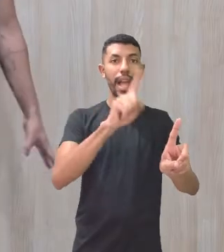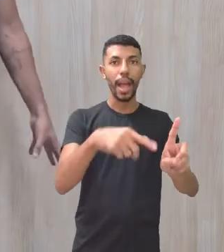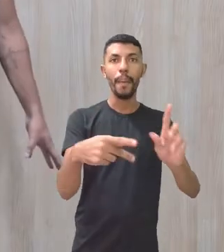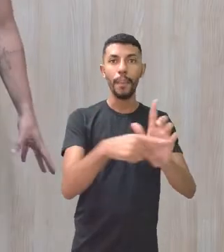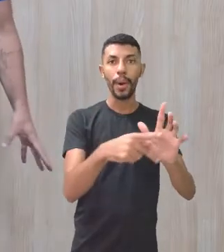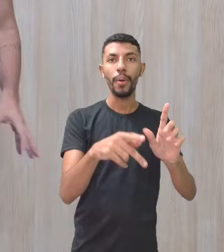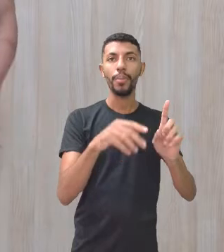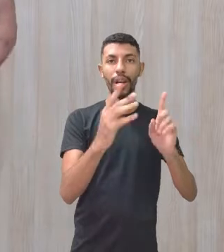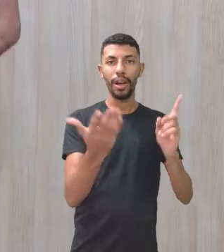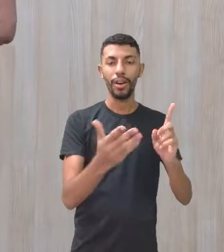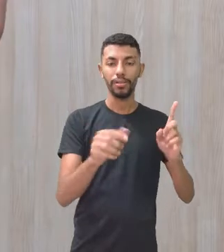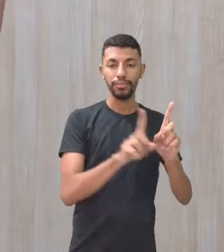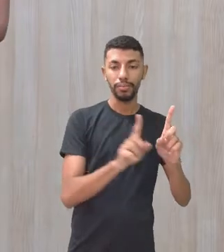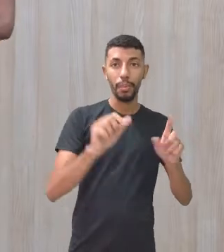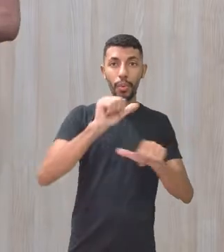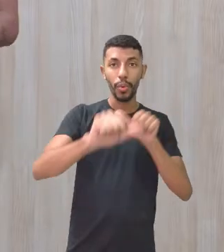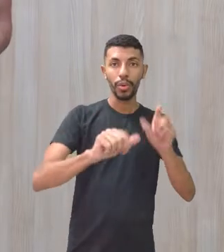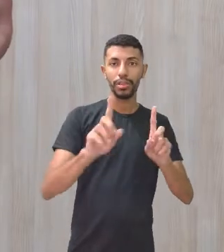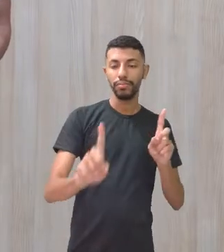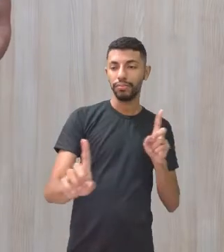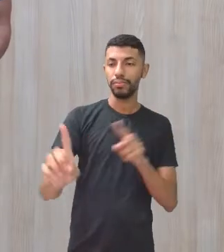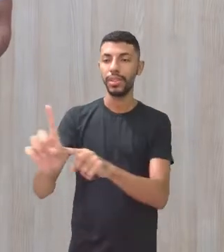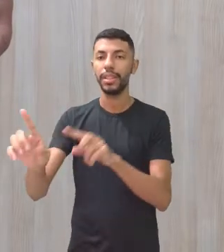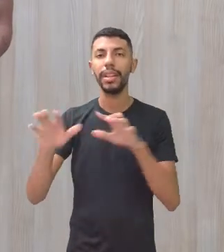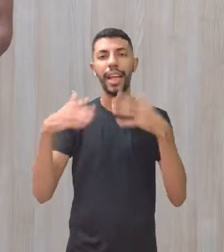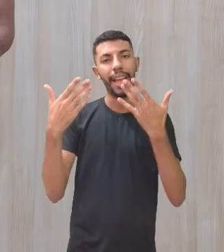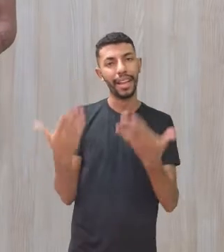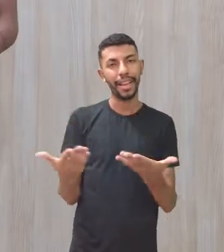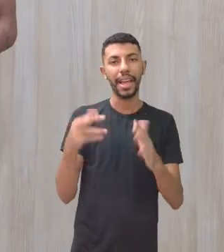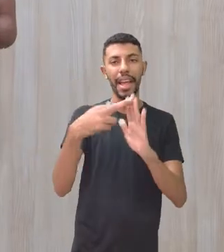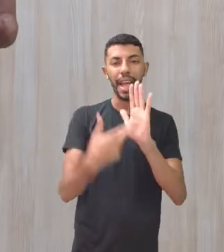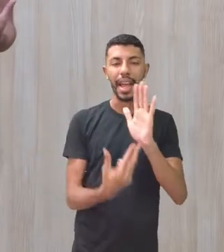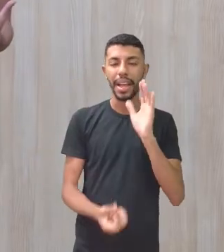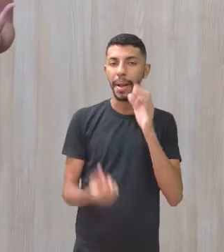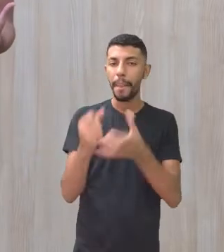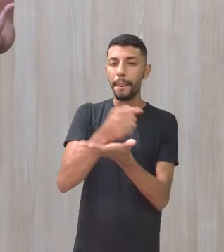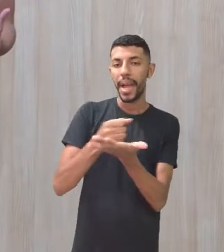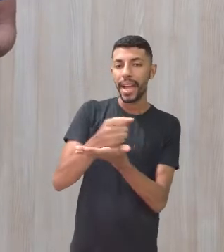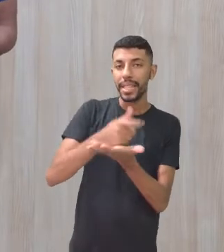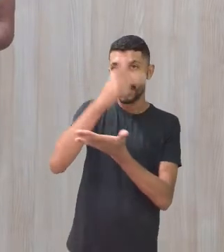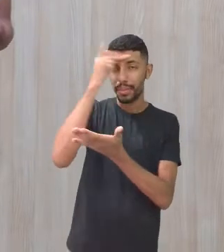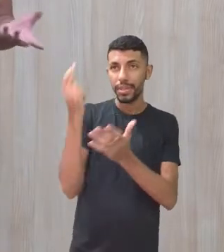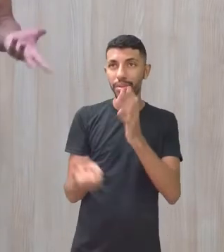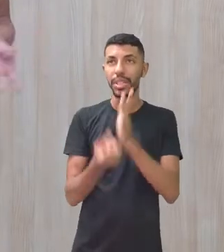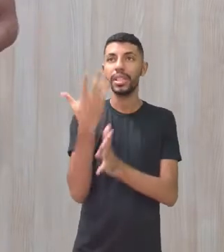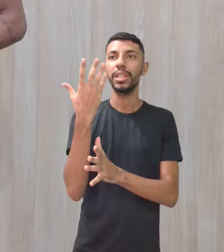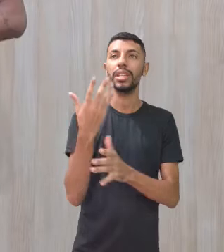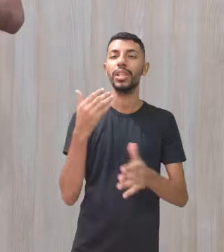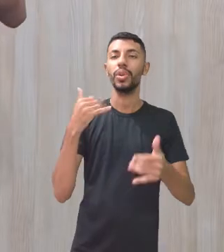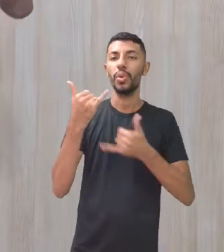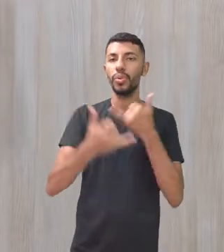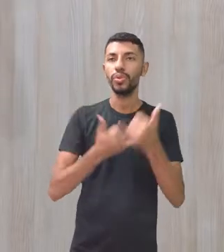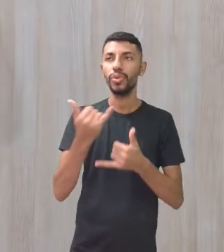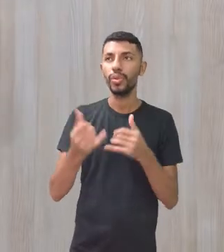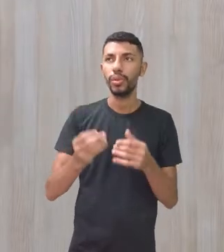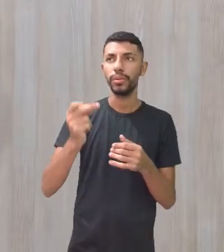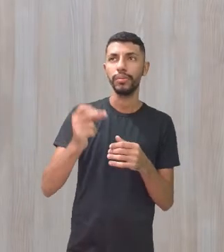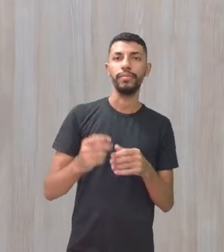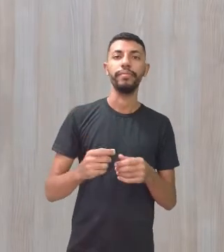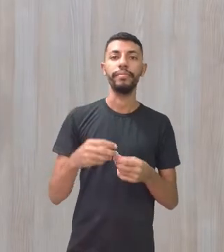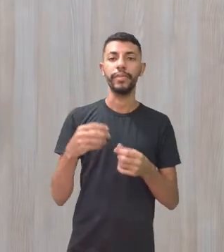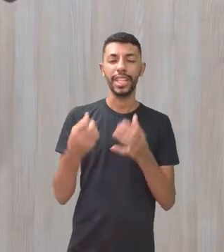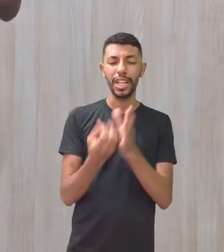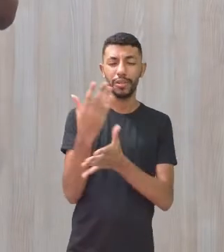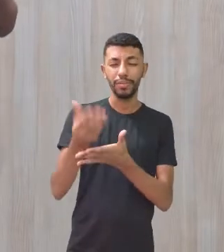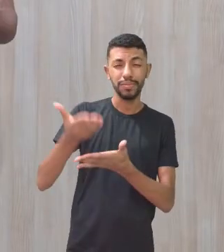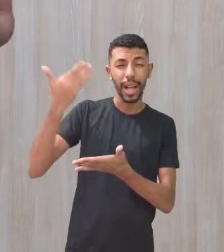Então vejam, essas são as regras básicas, né, de quem criou o pega-pega, de quem inventou lá, ó, há muito